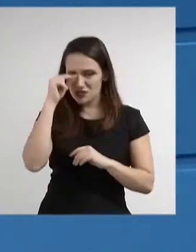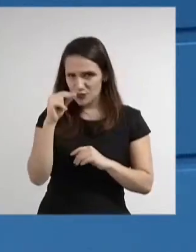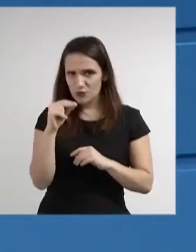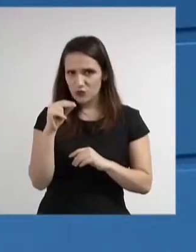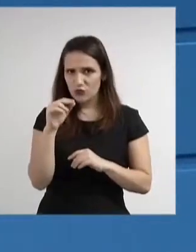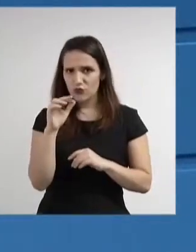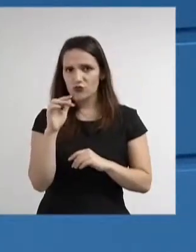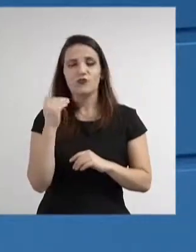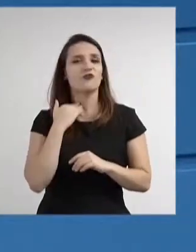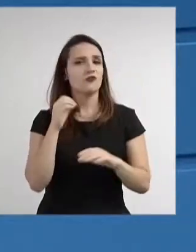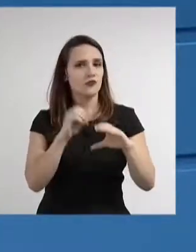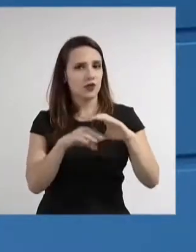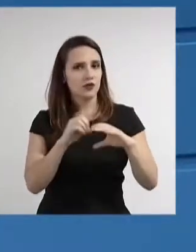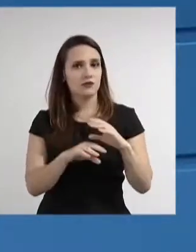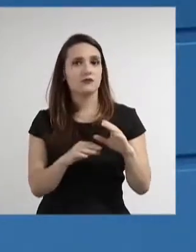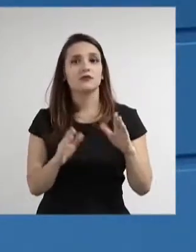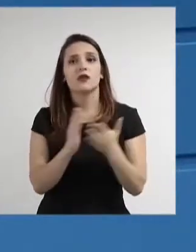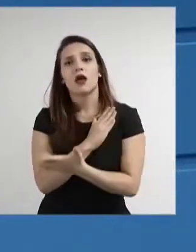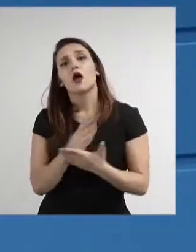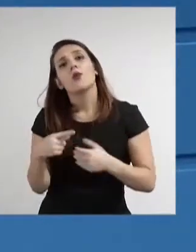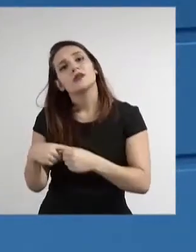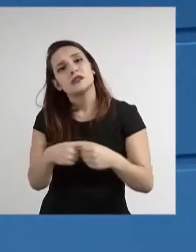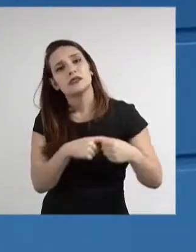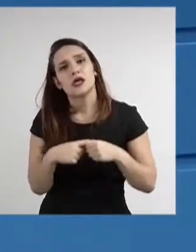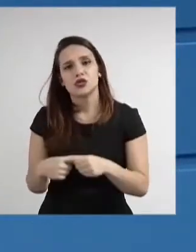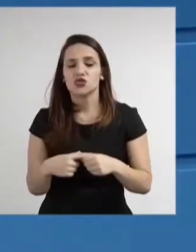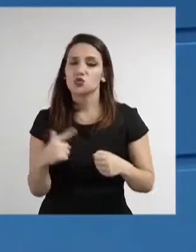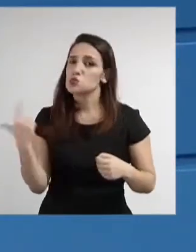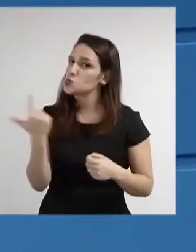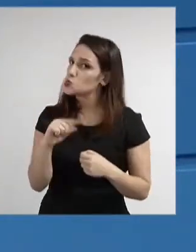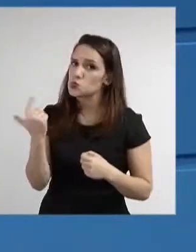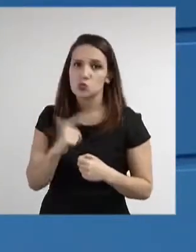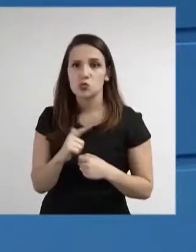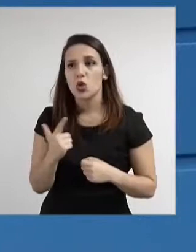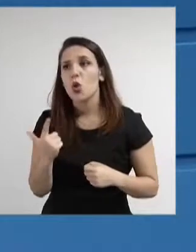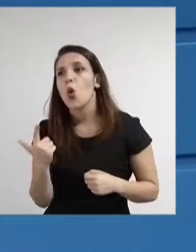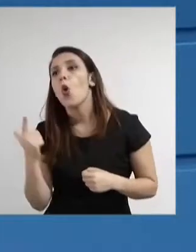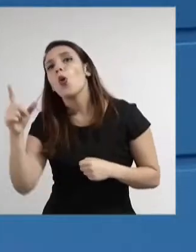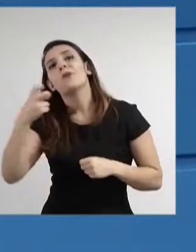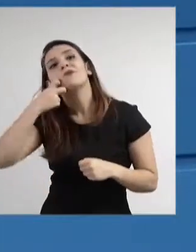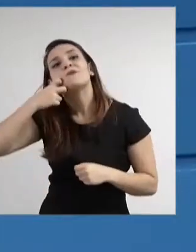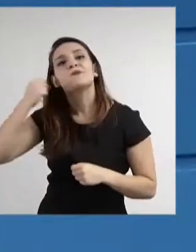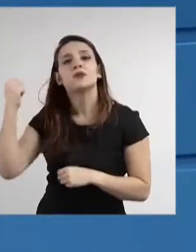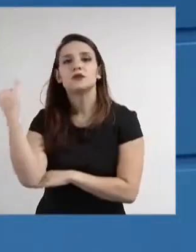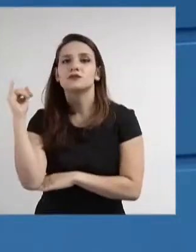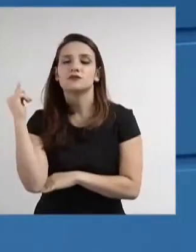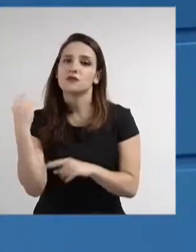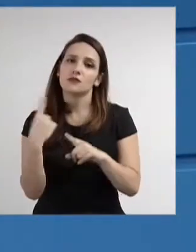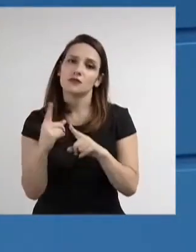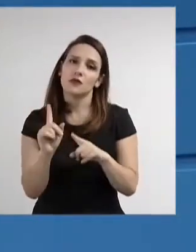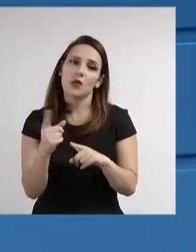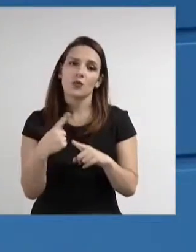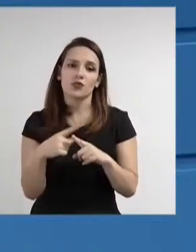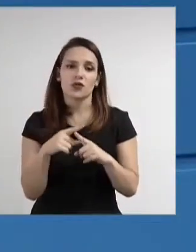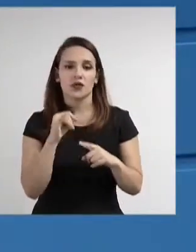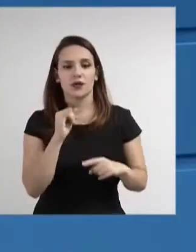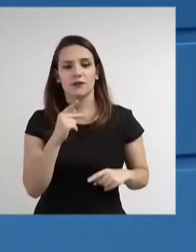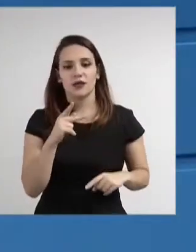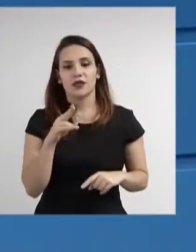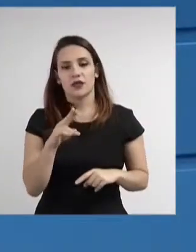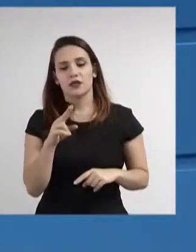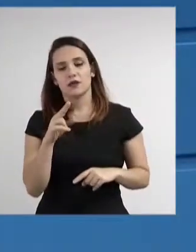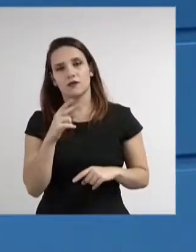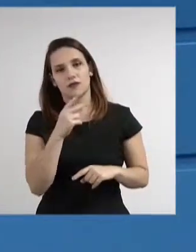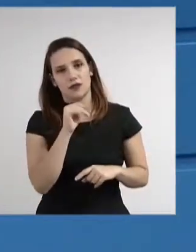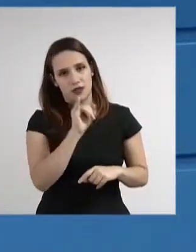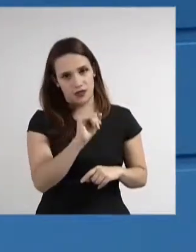tem, principalmente cidade pequena, outro tipo de arrecadação. O IPTU, por exemplo, às vezes